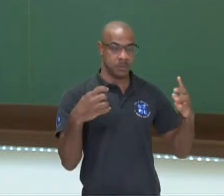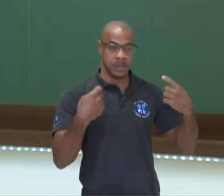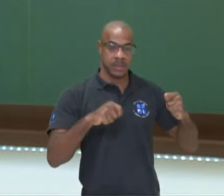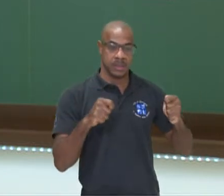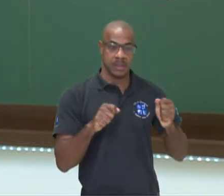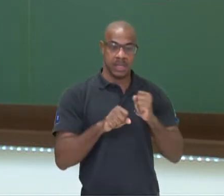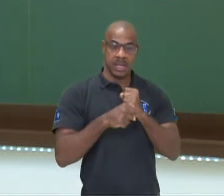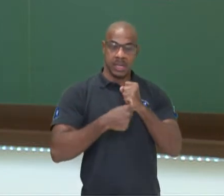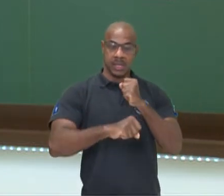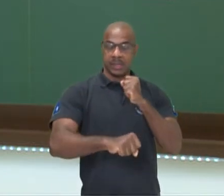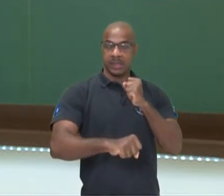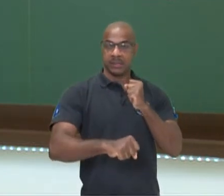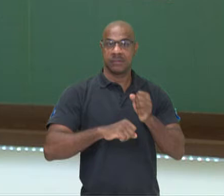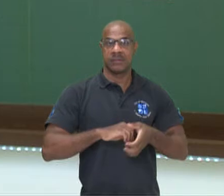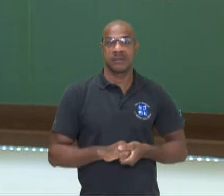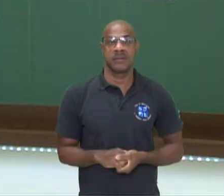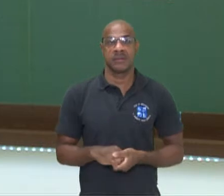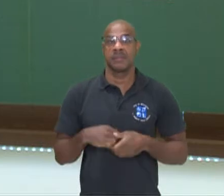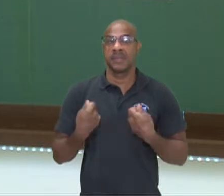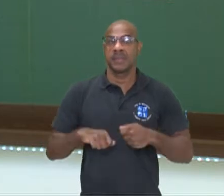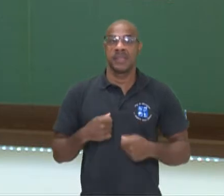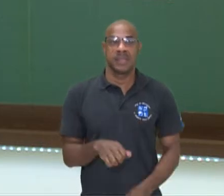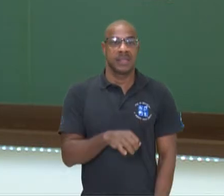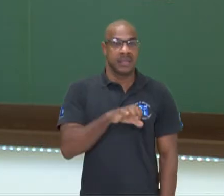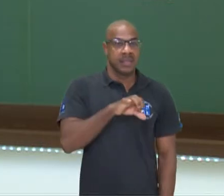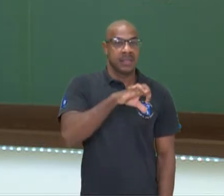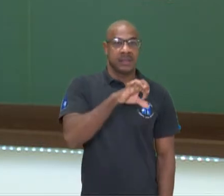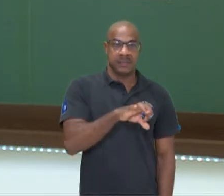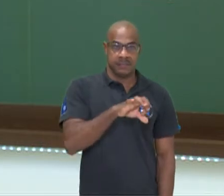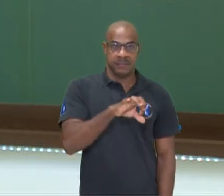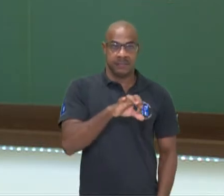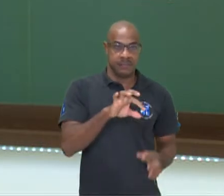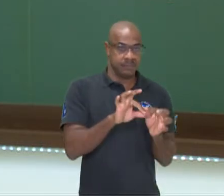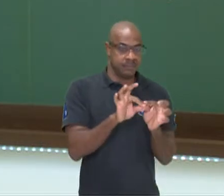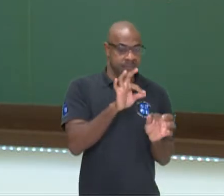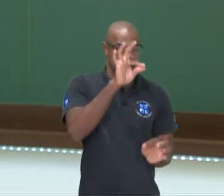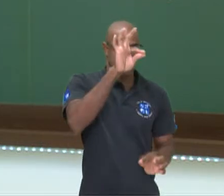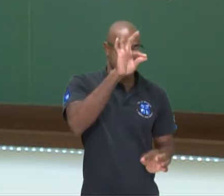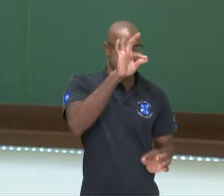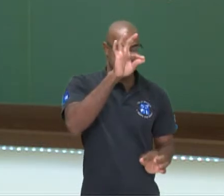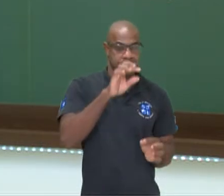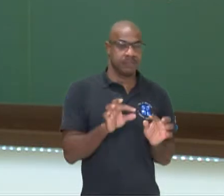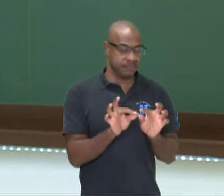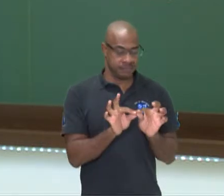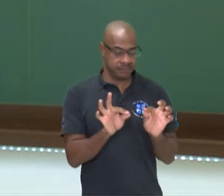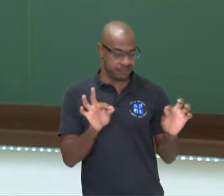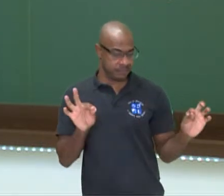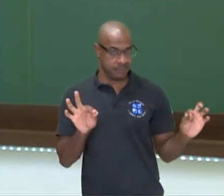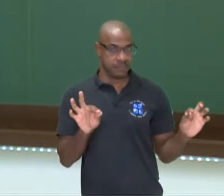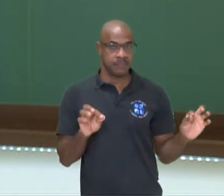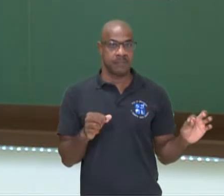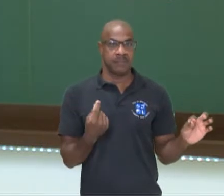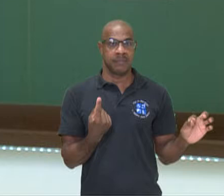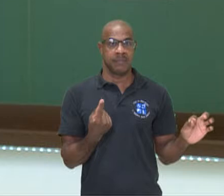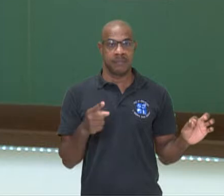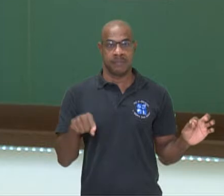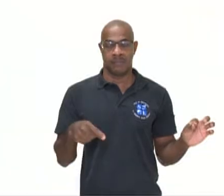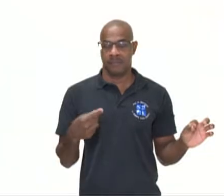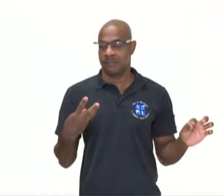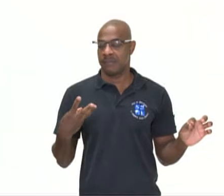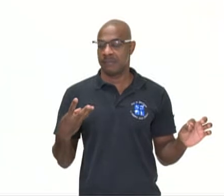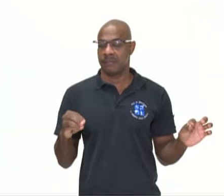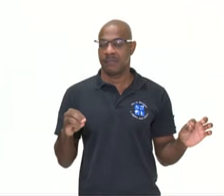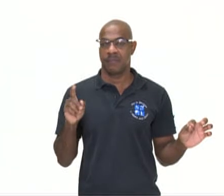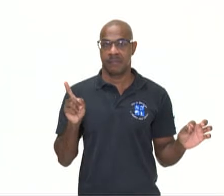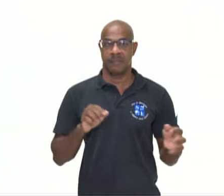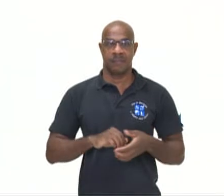para que ela não encoste, 10 centímetros a mais na altura, 10 centímetros a mais na largura, tá bom? Então, olha